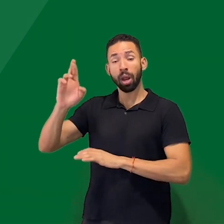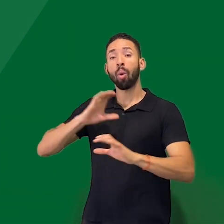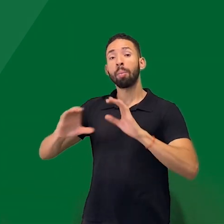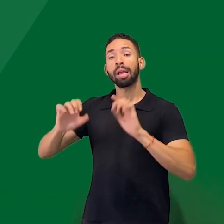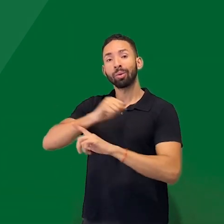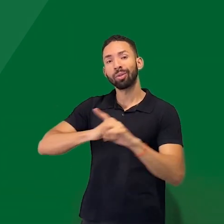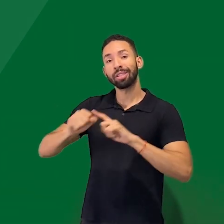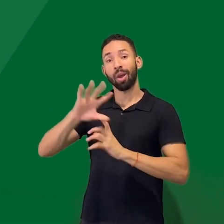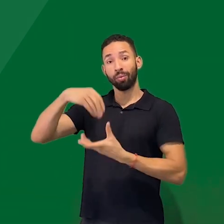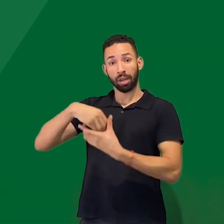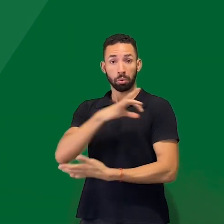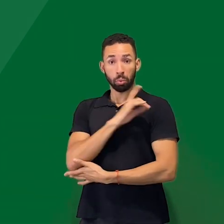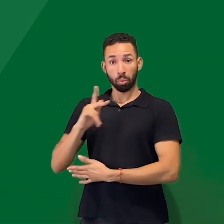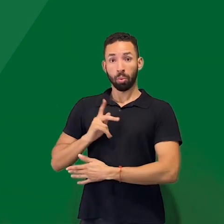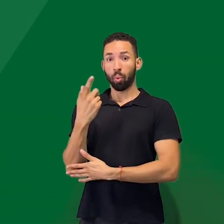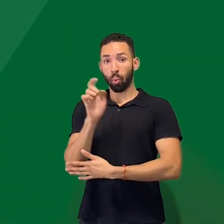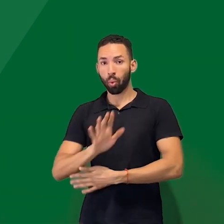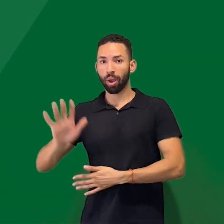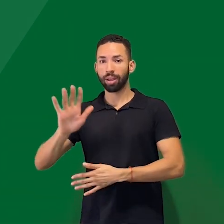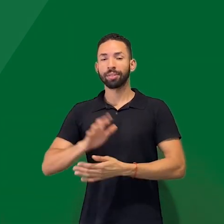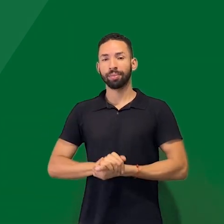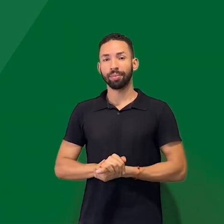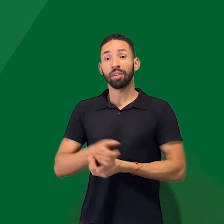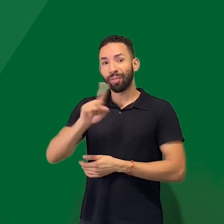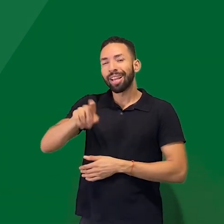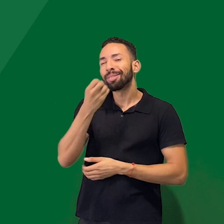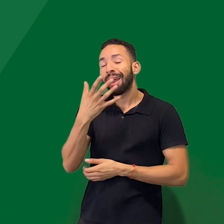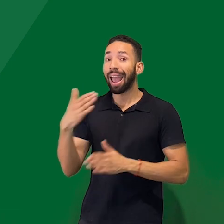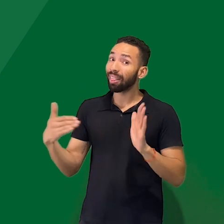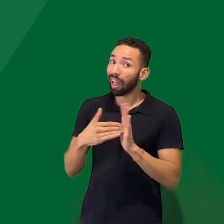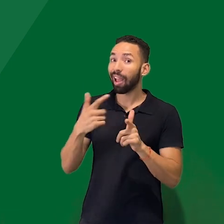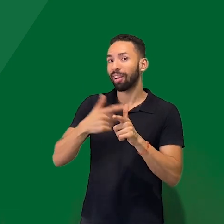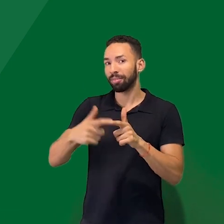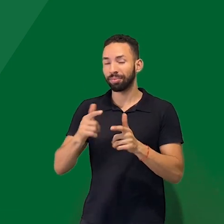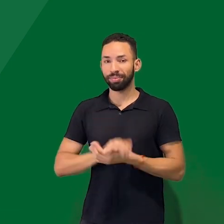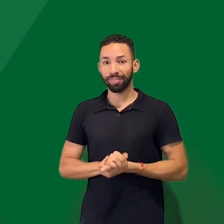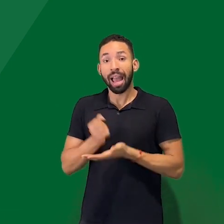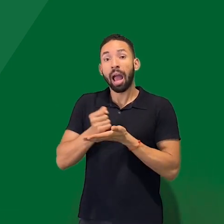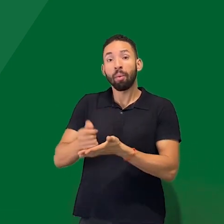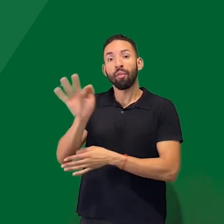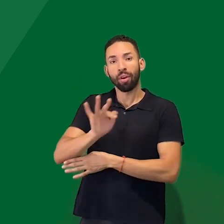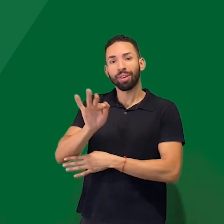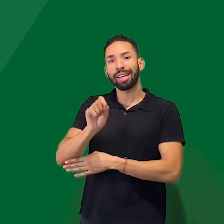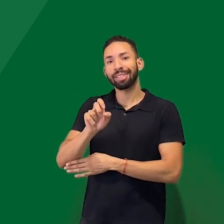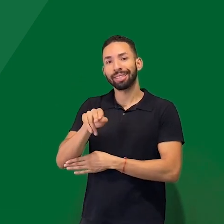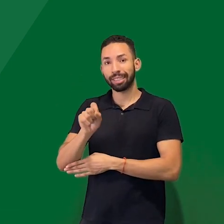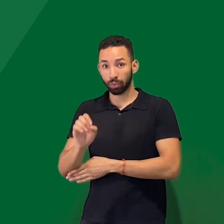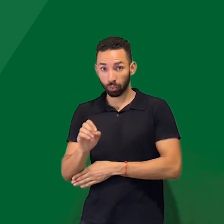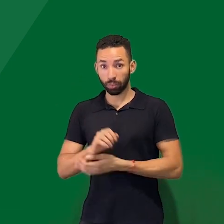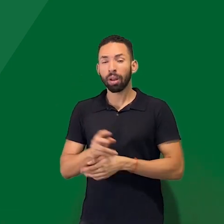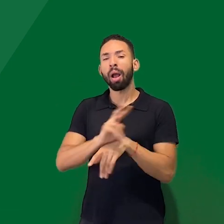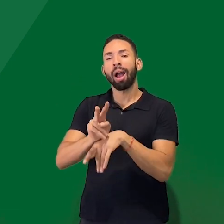produção da Diretoria de Comunicação Social da Defensoria Pública do Estado de Goiás. Fiquem bem e até a próxima. Apoio,